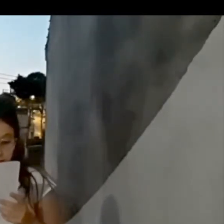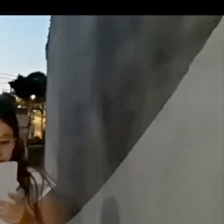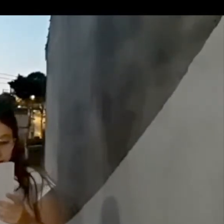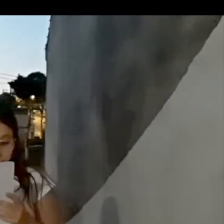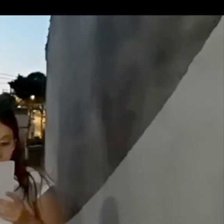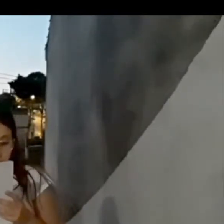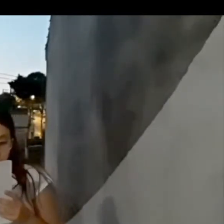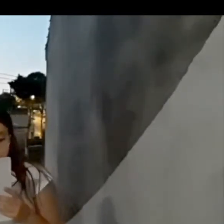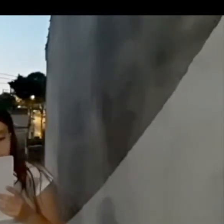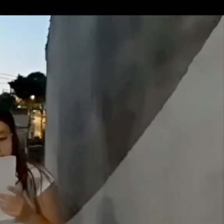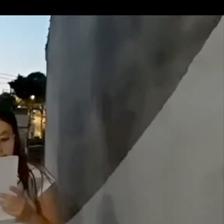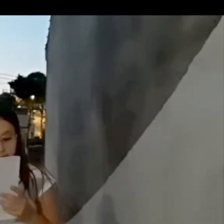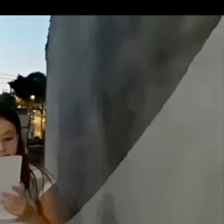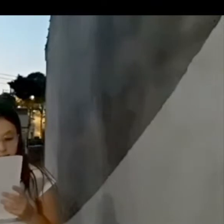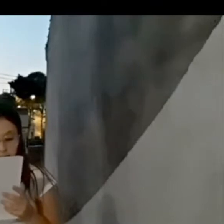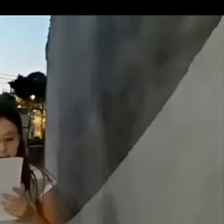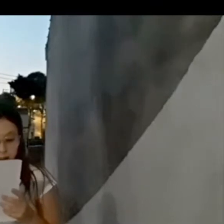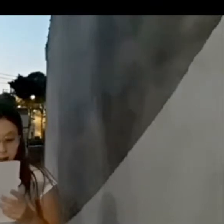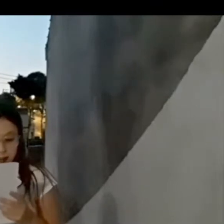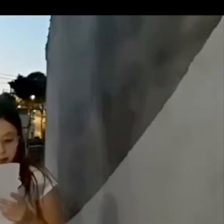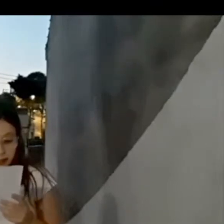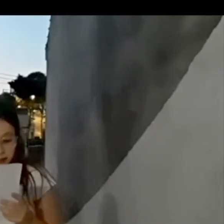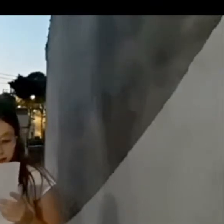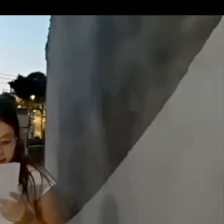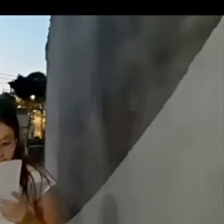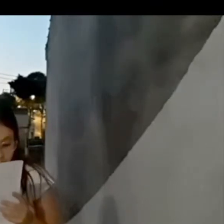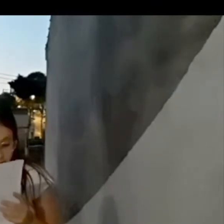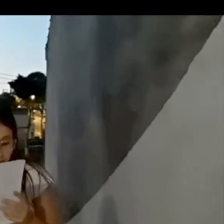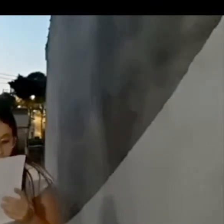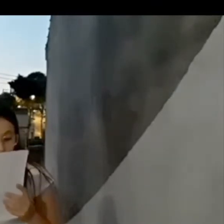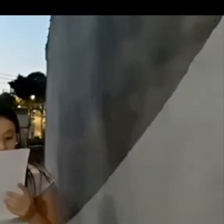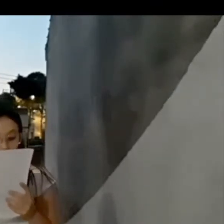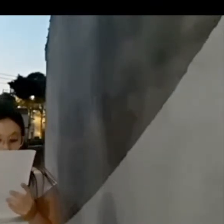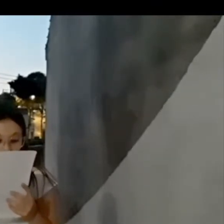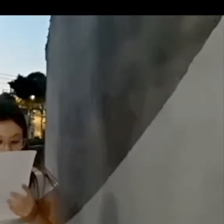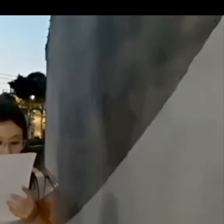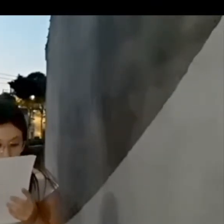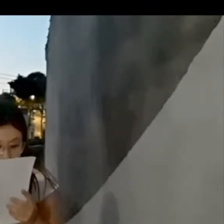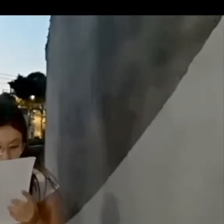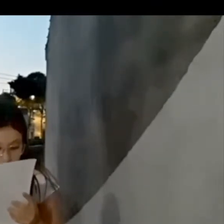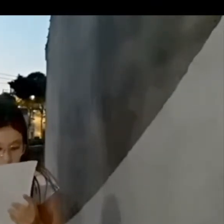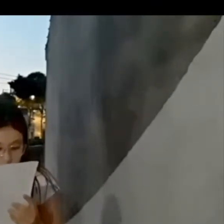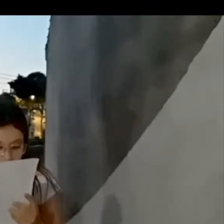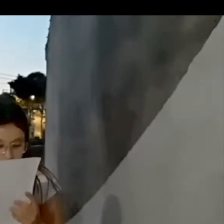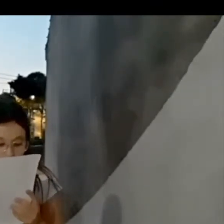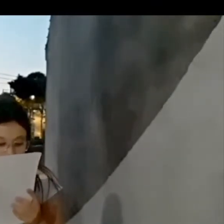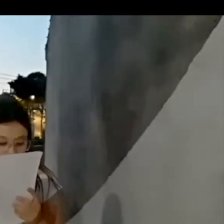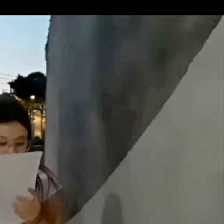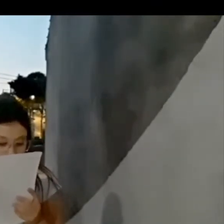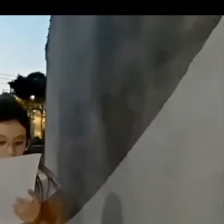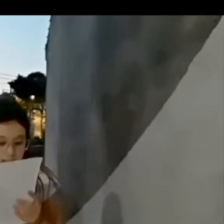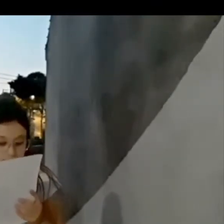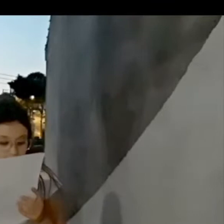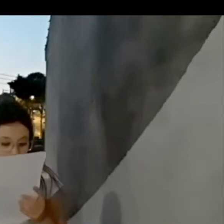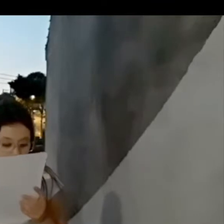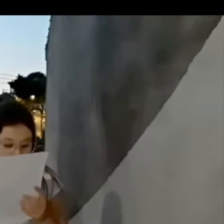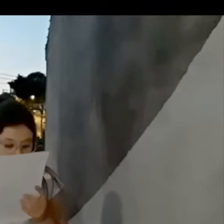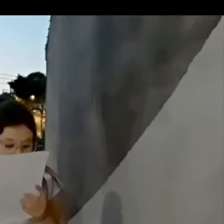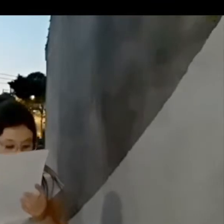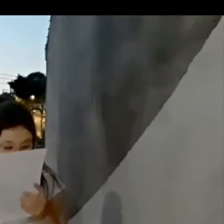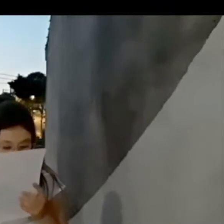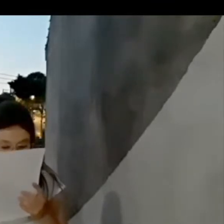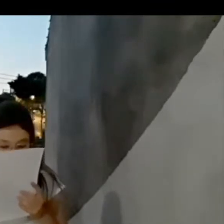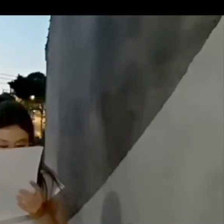incompletas, divergentes como a gente, e caminha na multidão da cidade cinza em cinzas.